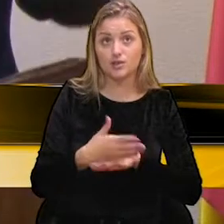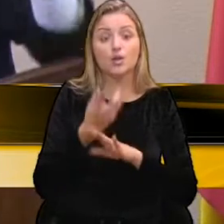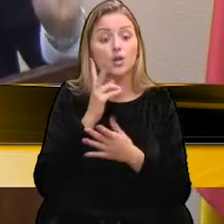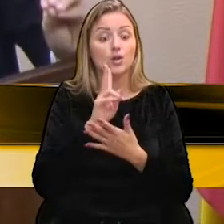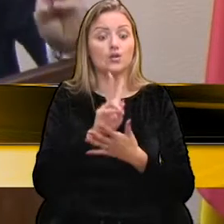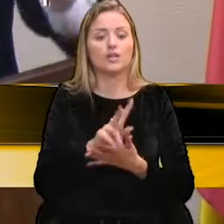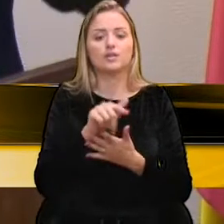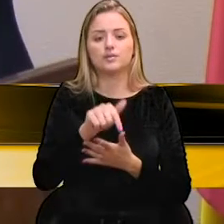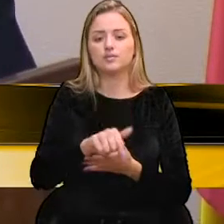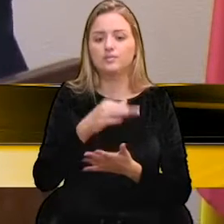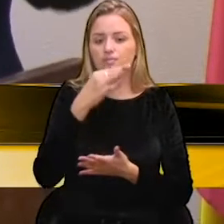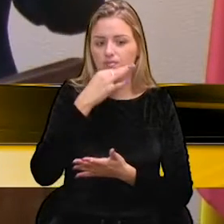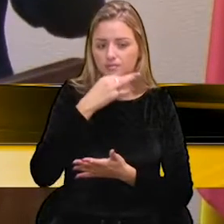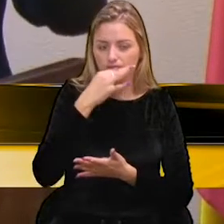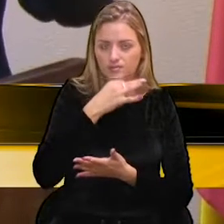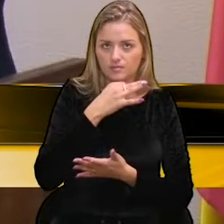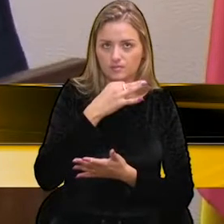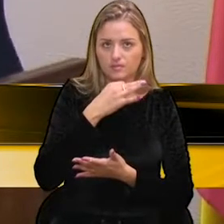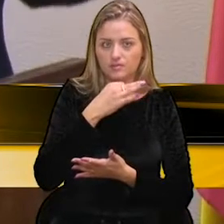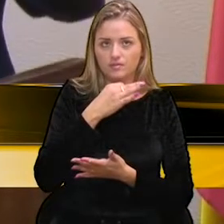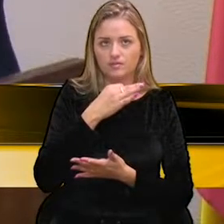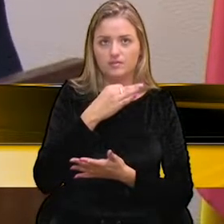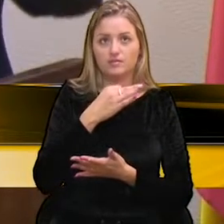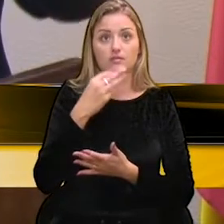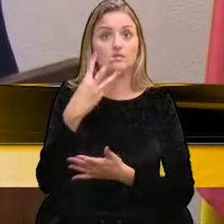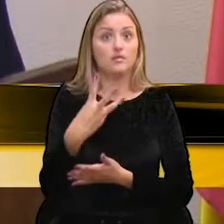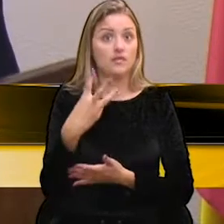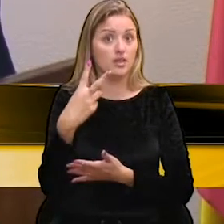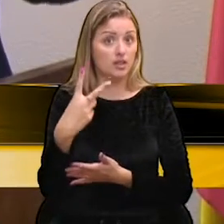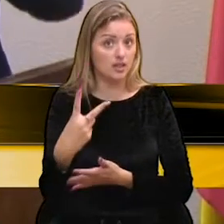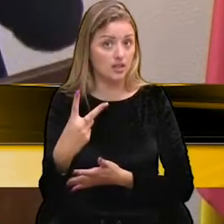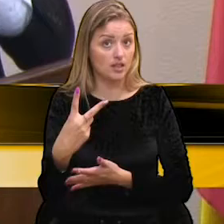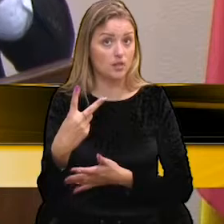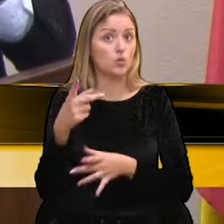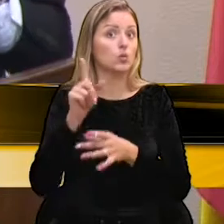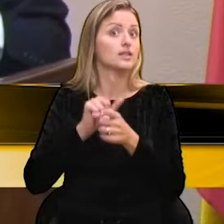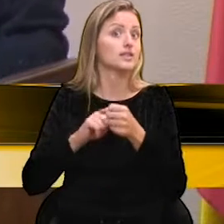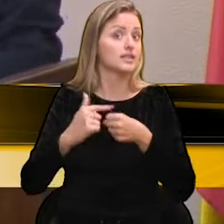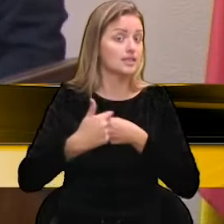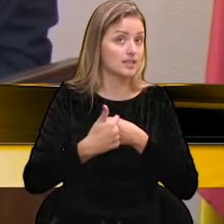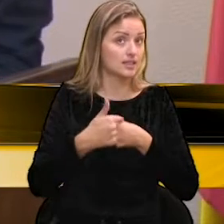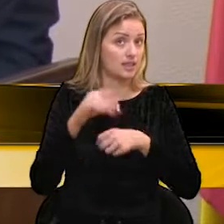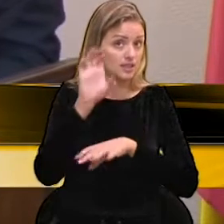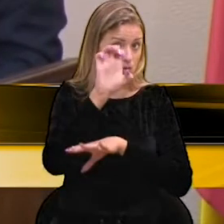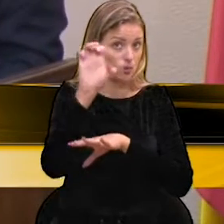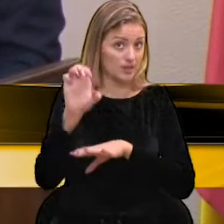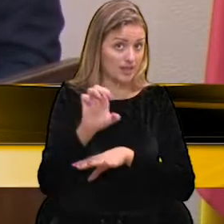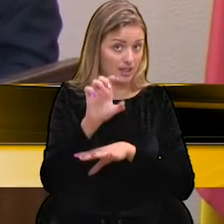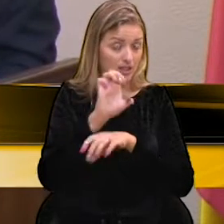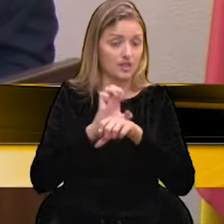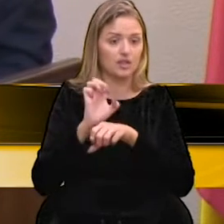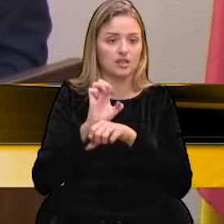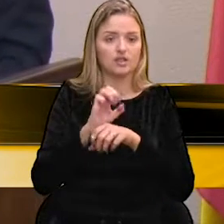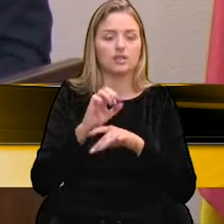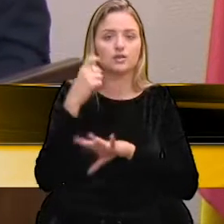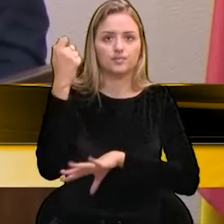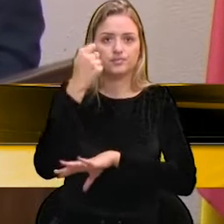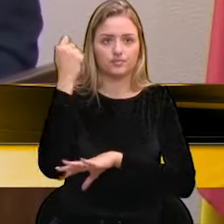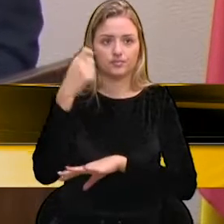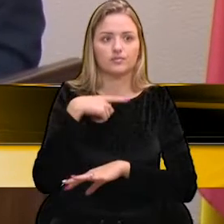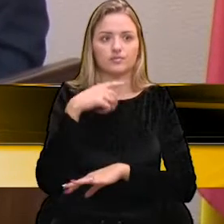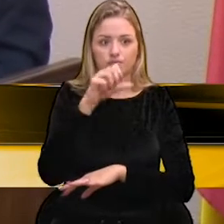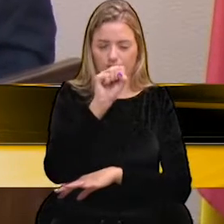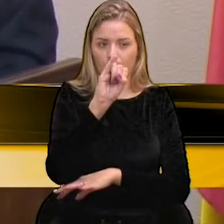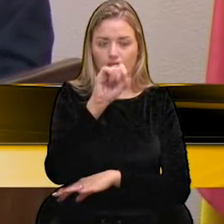aqui na cidade de Caxias, na Serra Gaúcha, 32 cidades, segundo o levantamento da jornalista